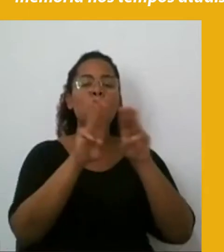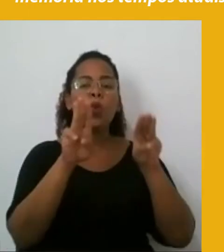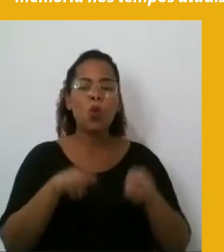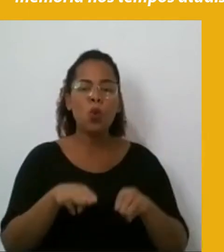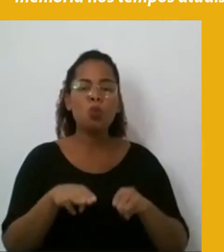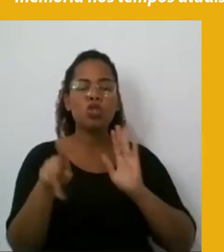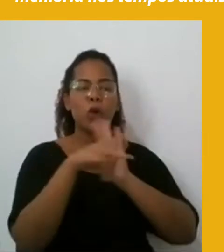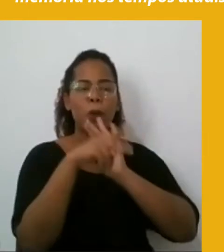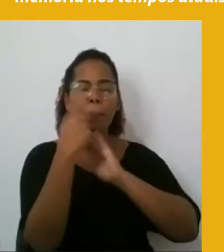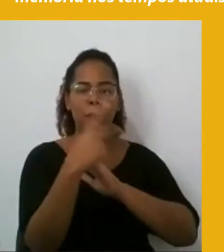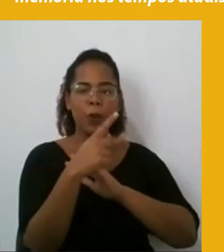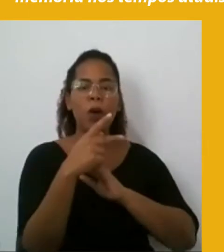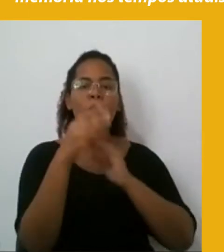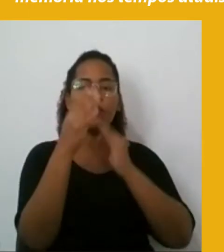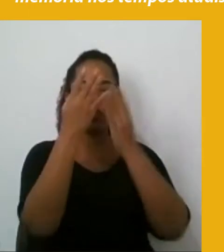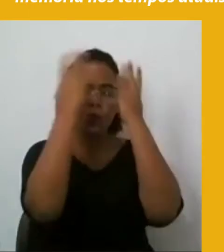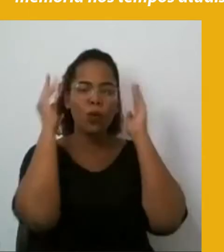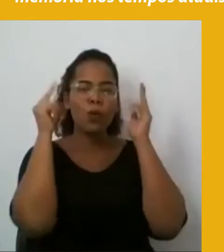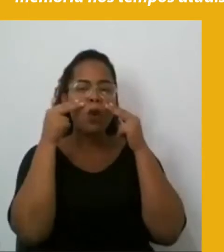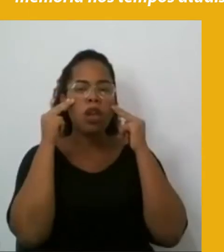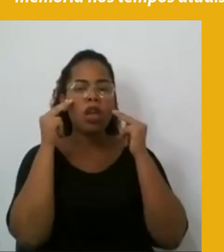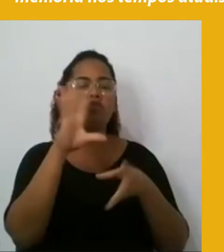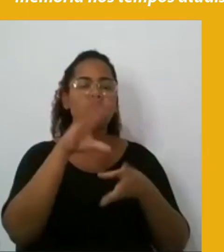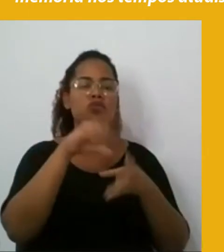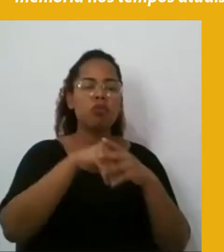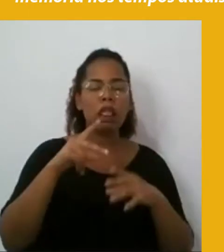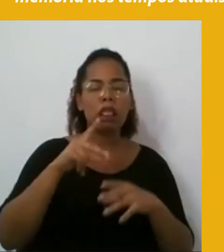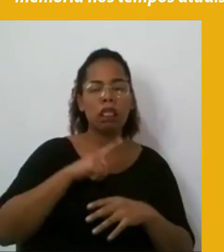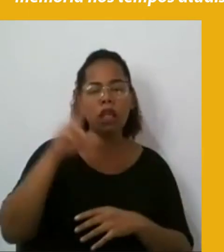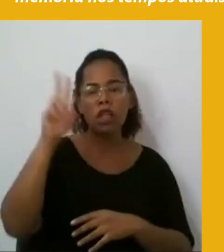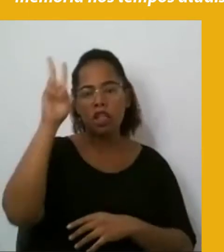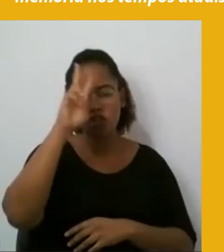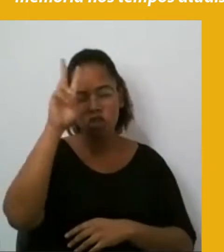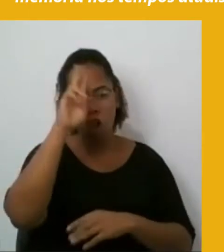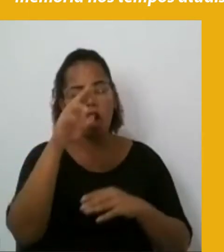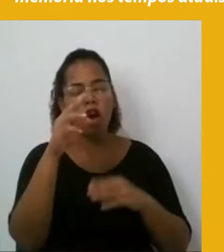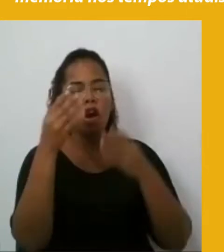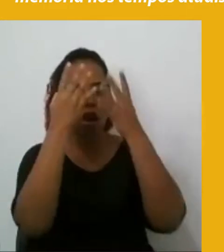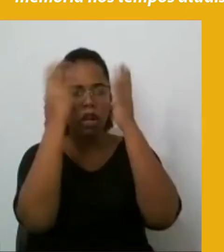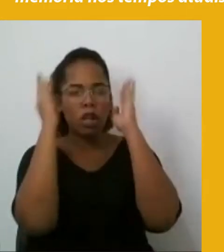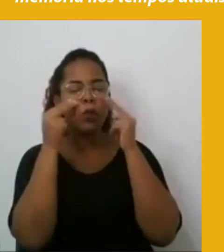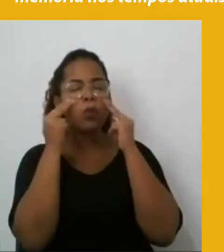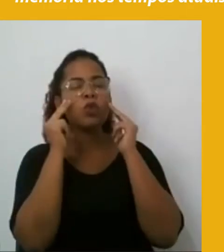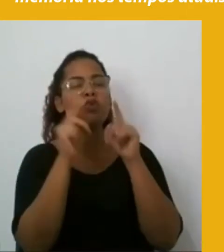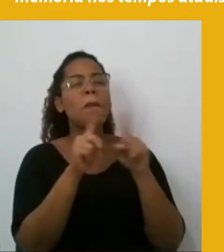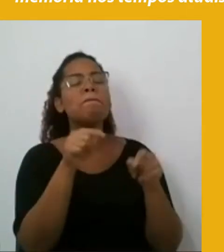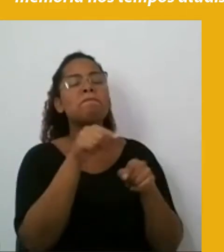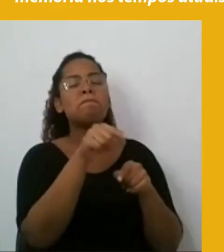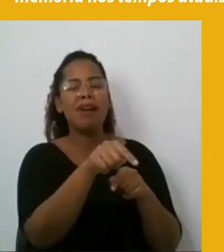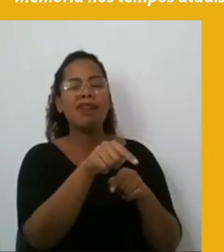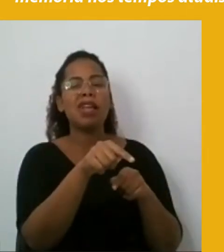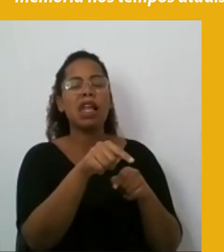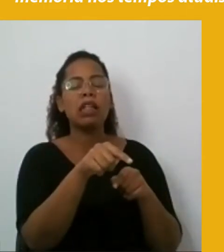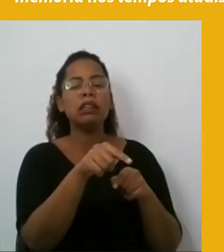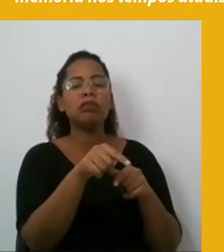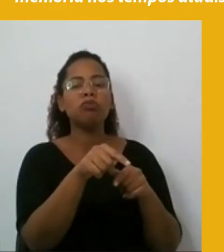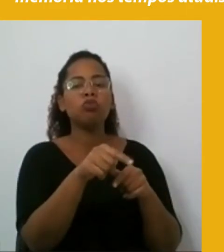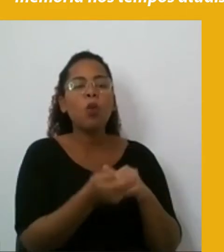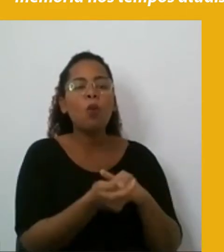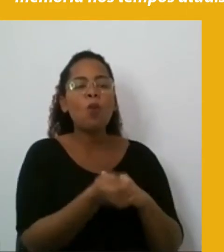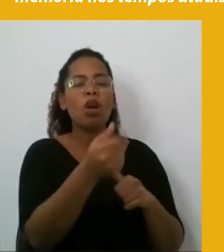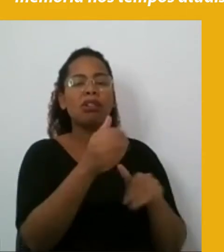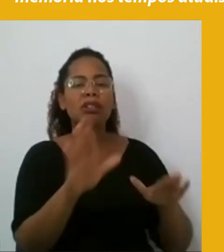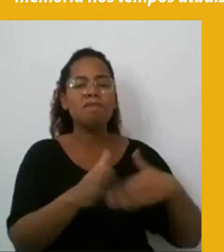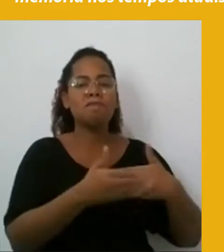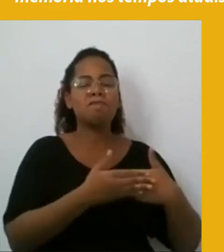índios, mas que parece que está indo à falência, está indo. Você sabe dessa situação, como nesses